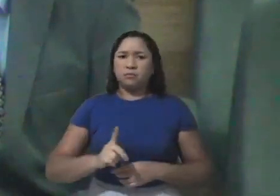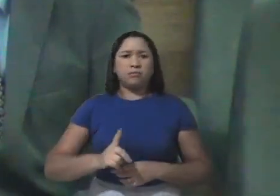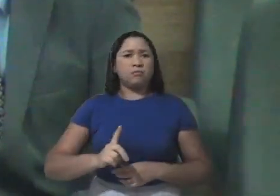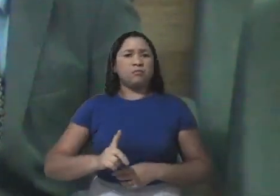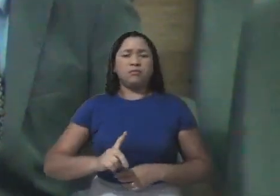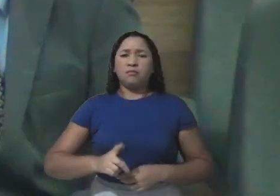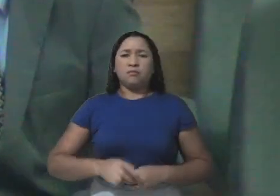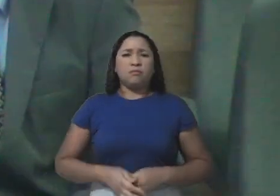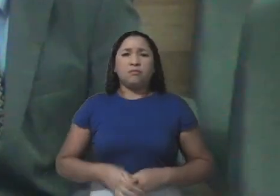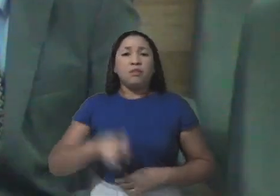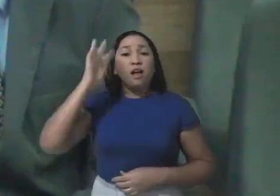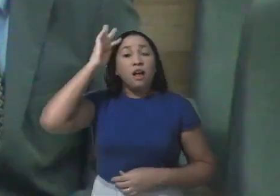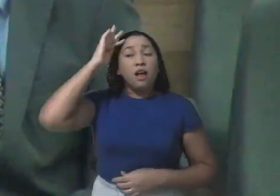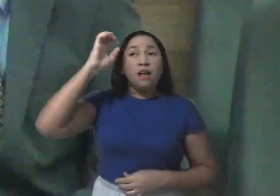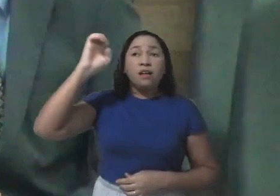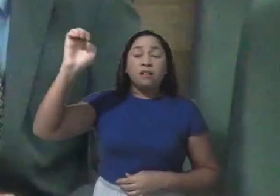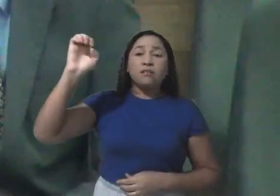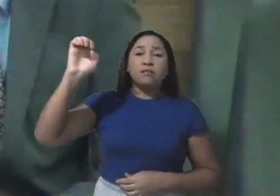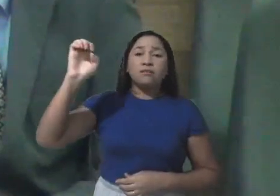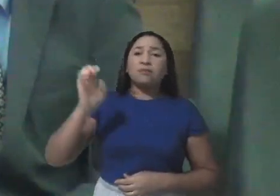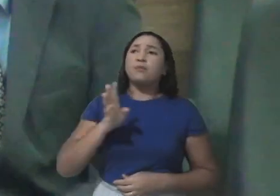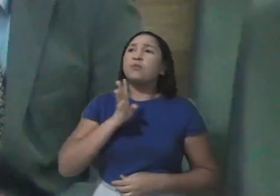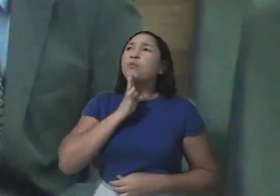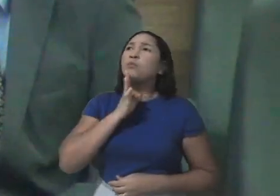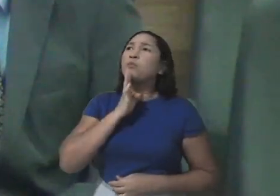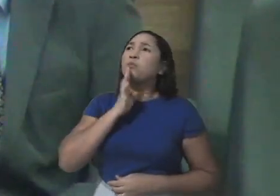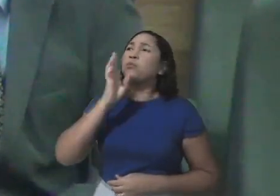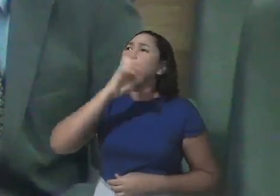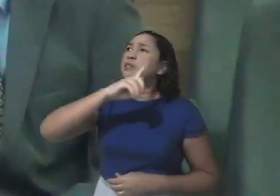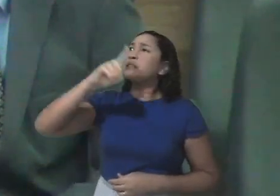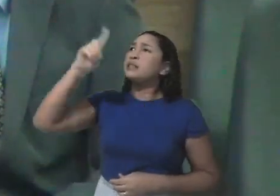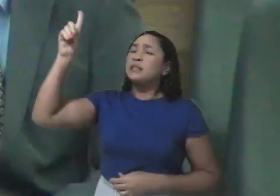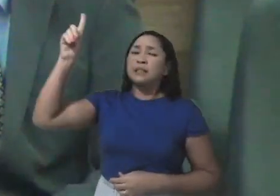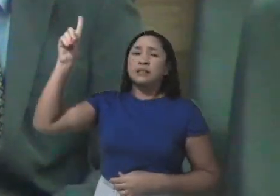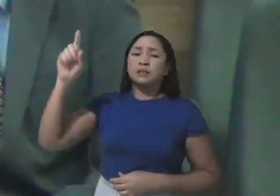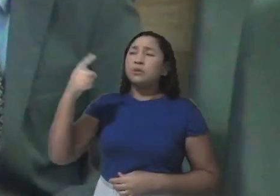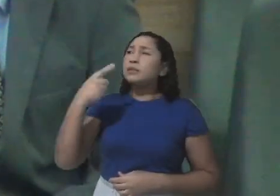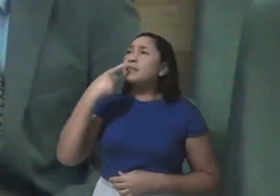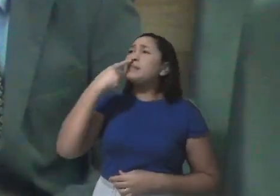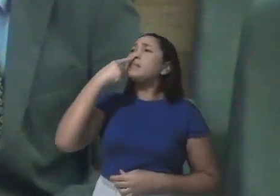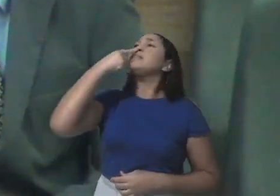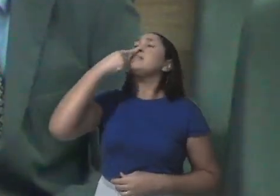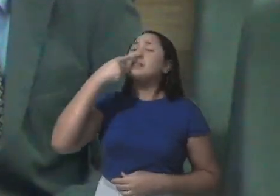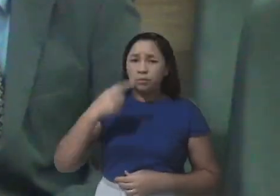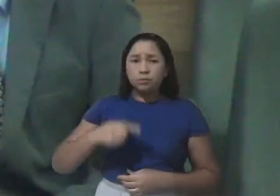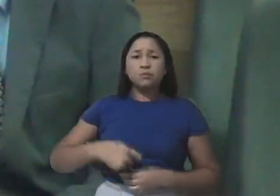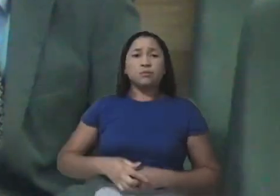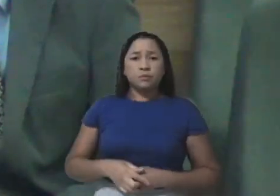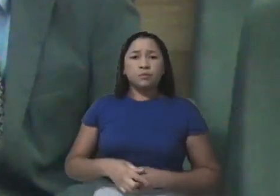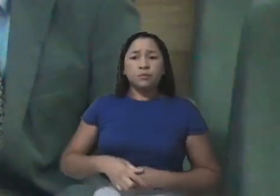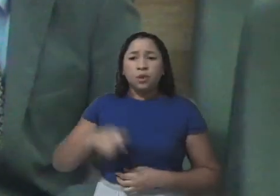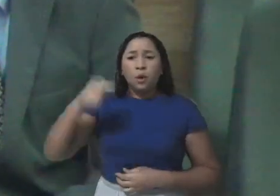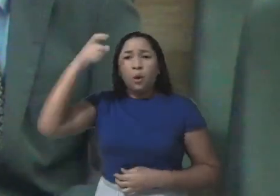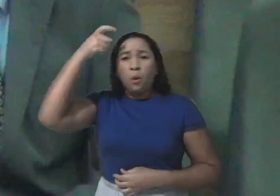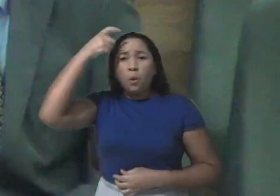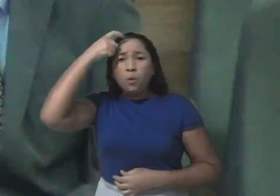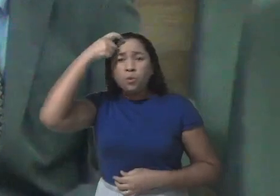é conhecer a Deus de forma consciente. Como é que eu conheço a Deus de forma